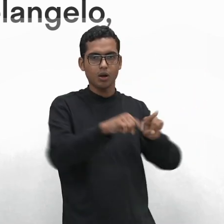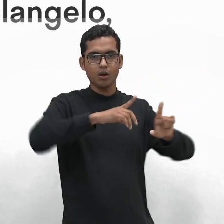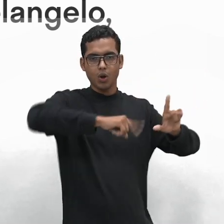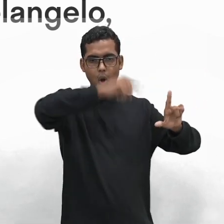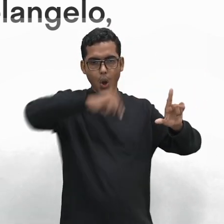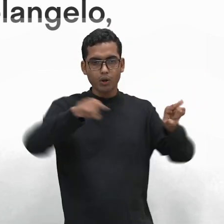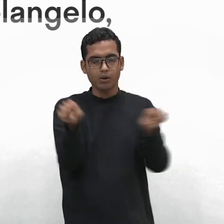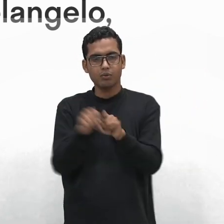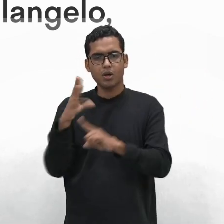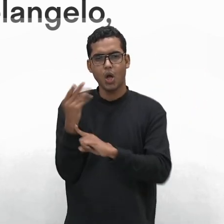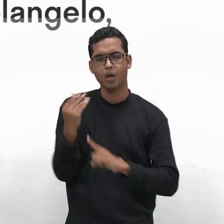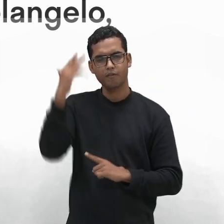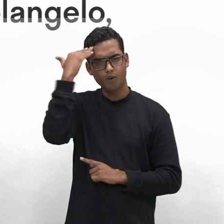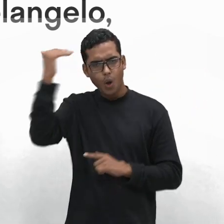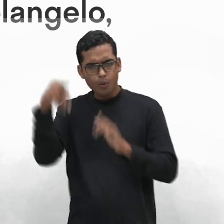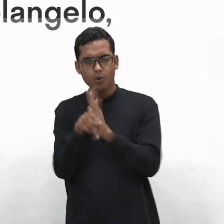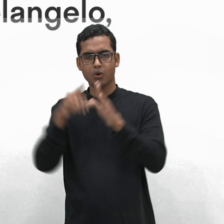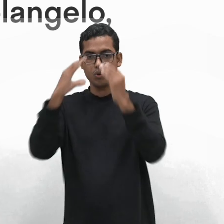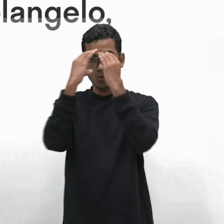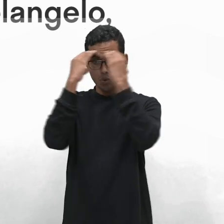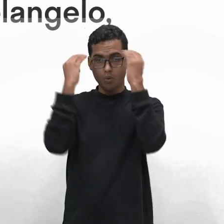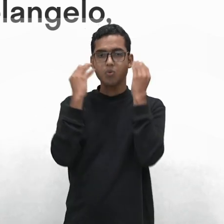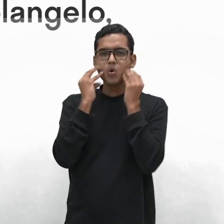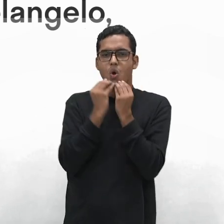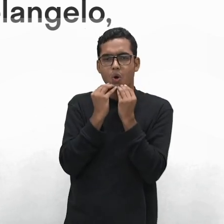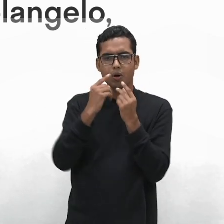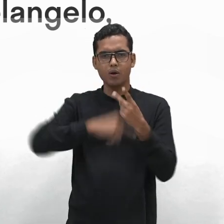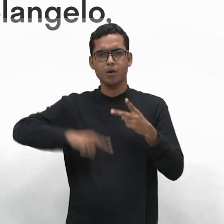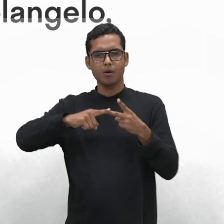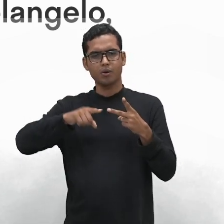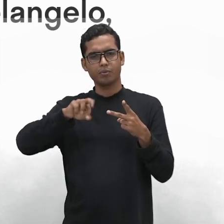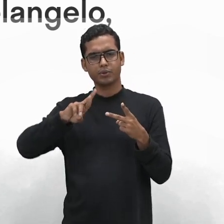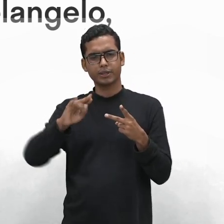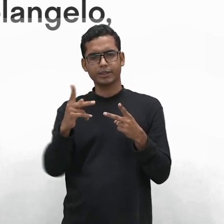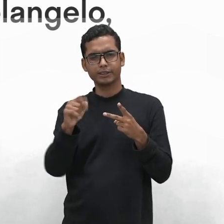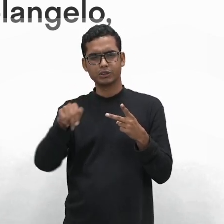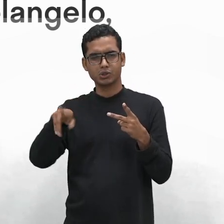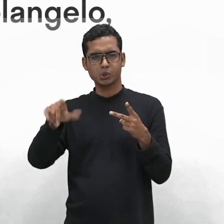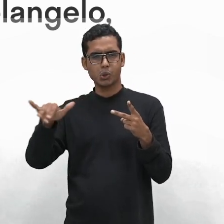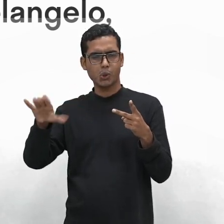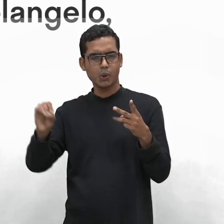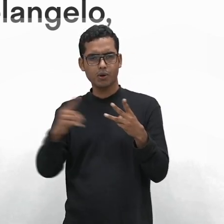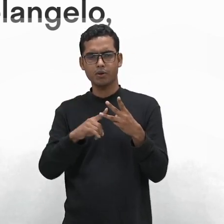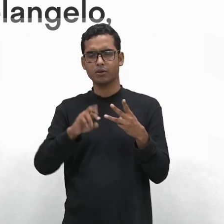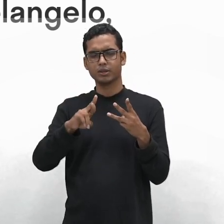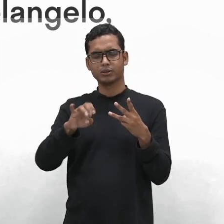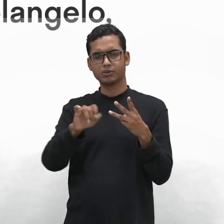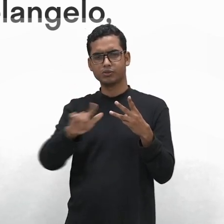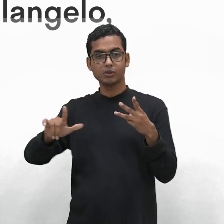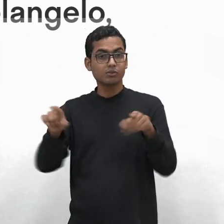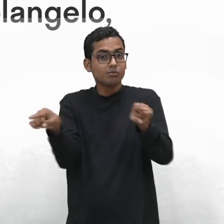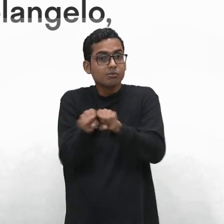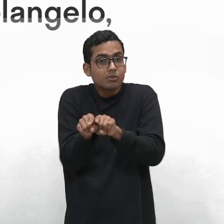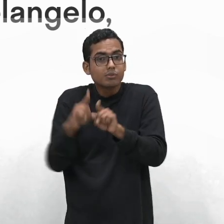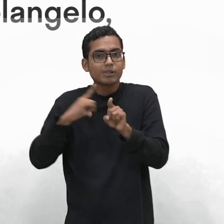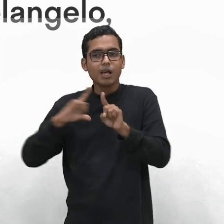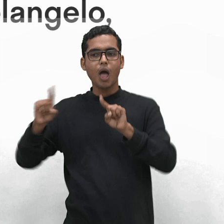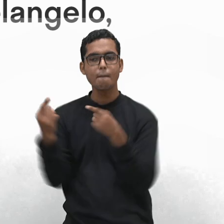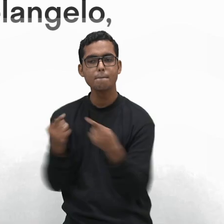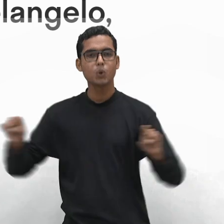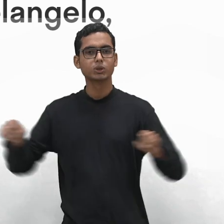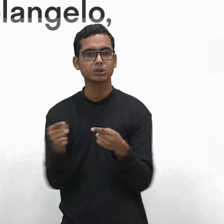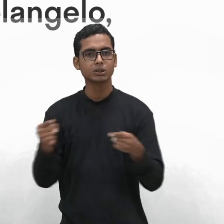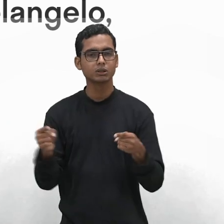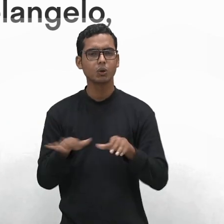temos Michelangelo, Leonardo da Vinci, Rafael, e nós temos também a questão da música que faz parte disso. E qual